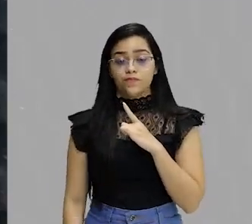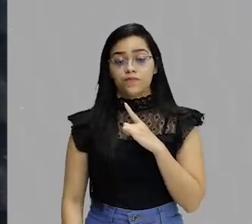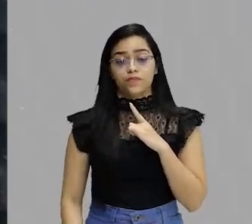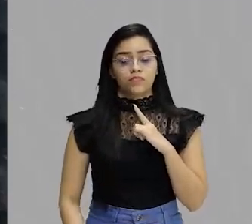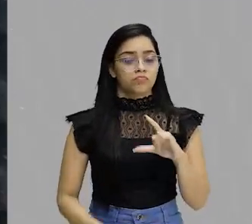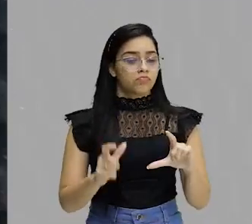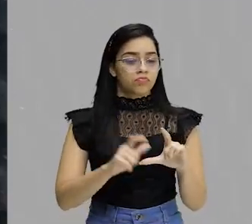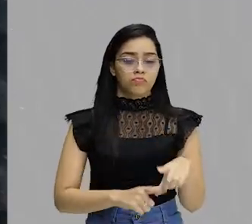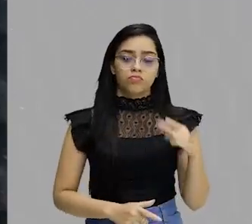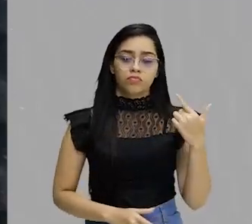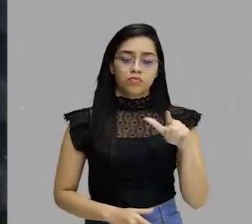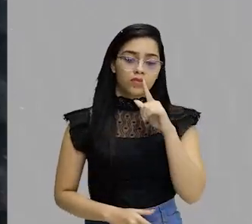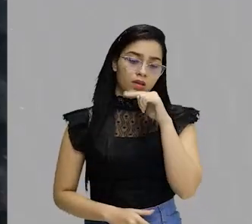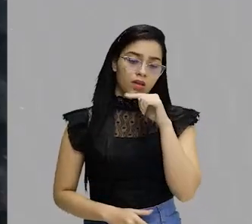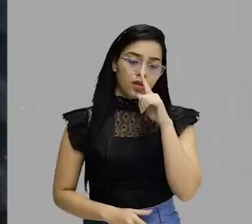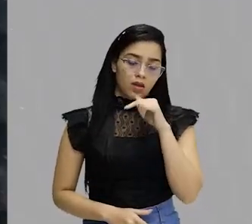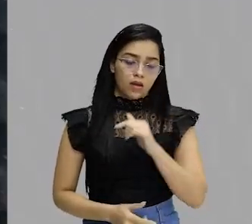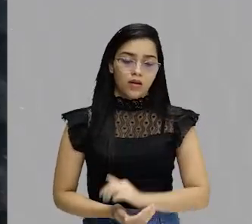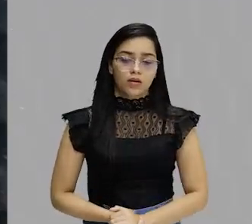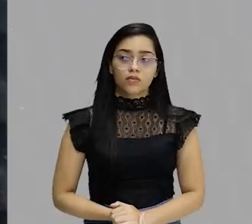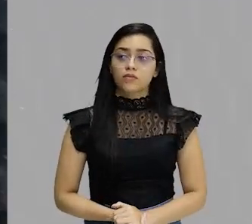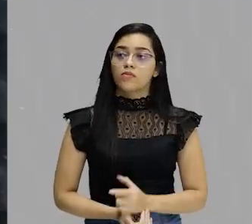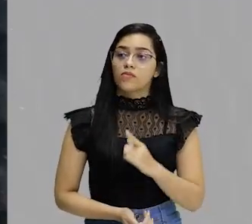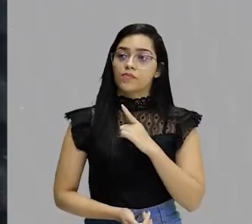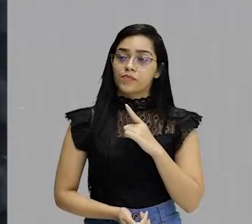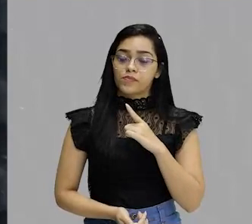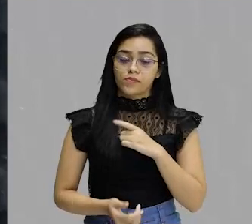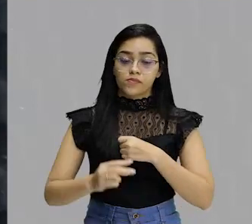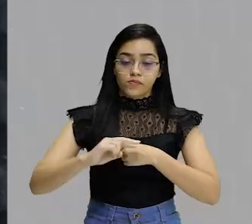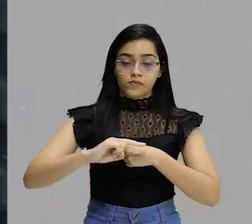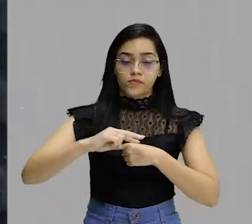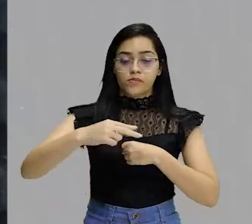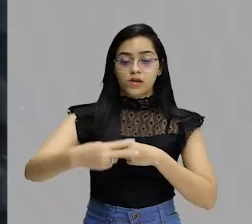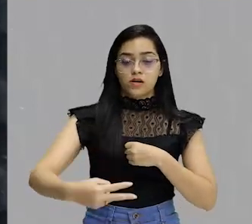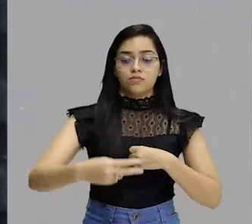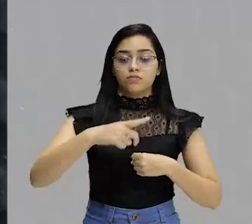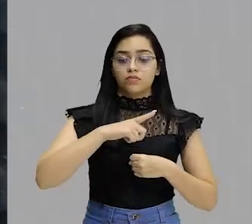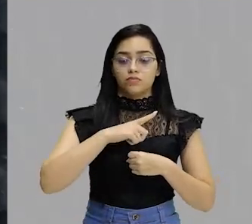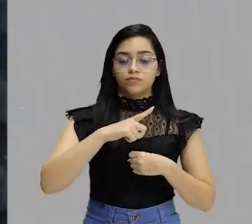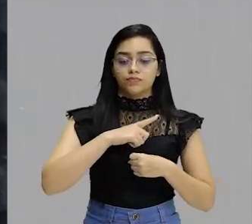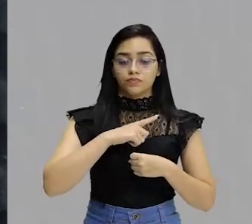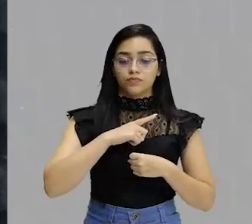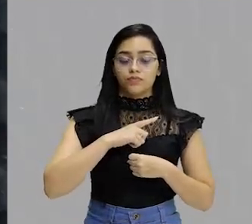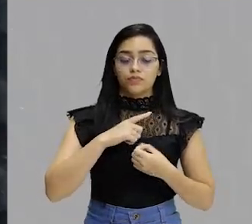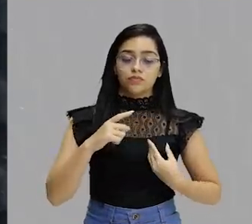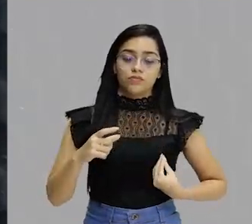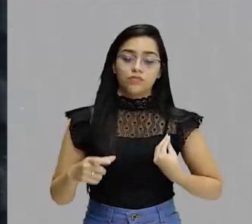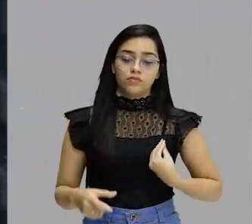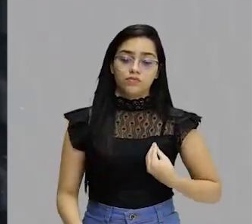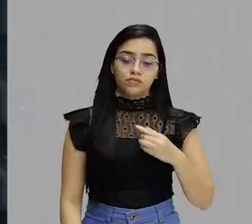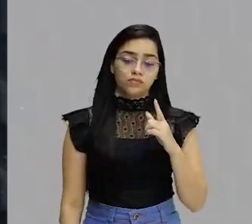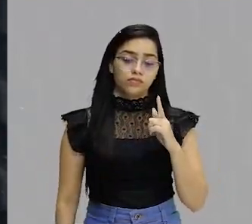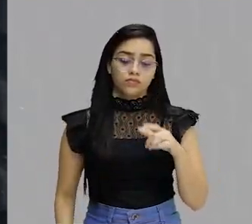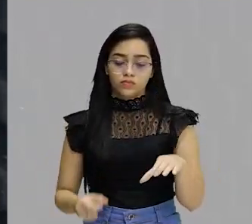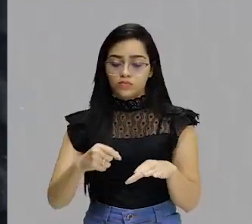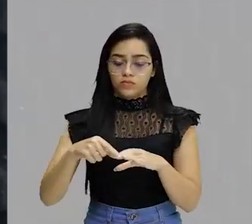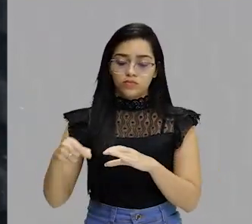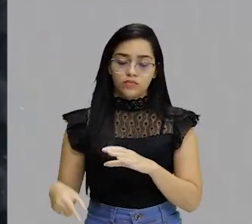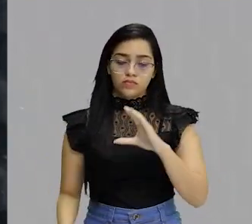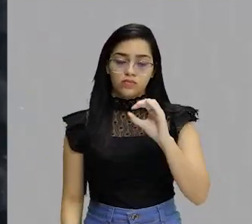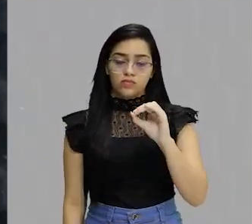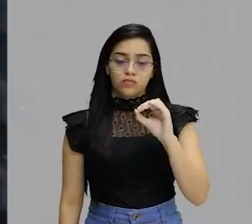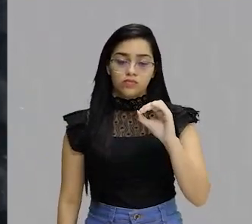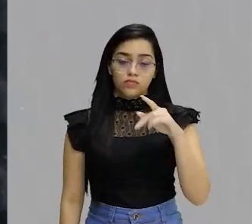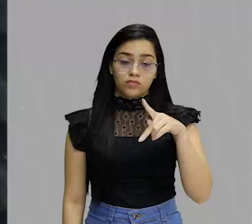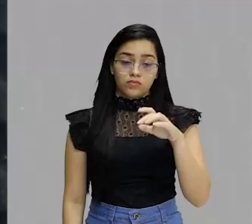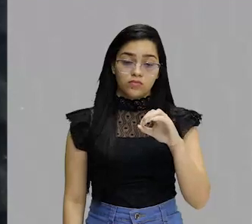independem de água para fecundação. Essa é uma consequência da presença do grão de pólen que vai estar ali